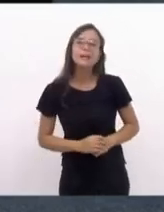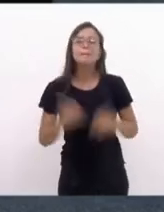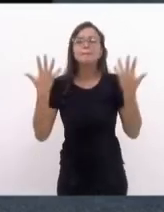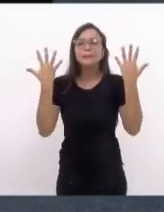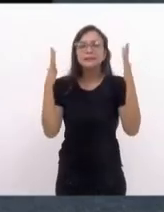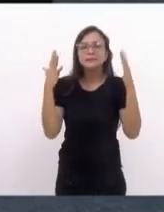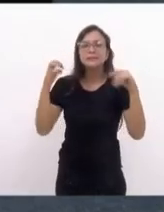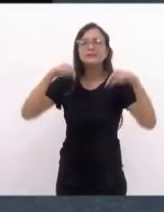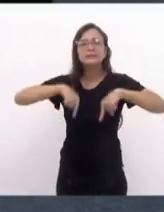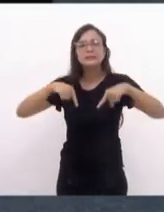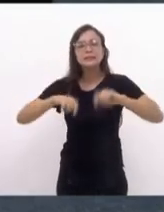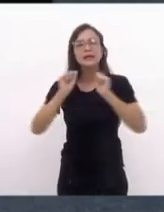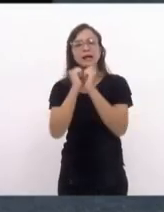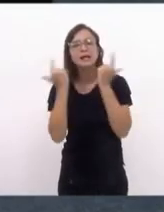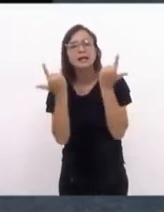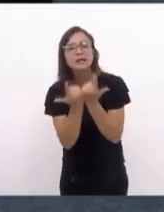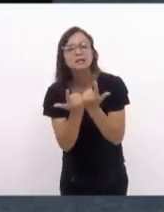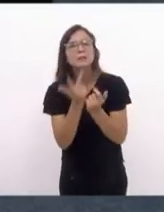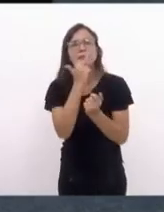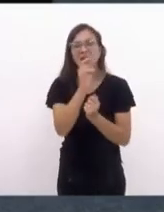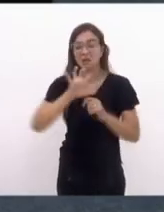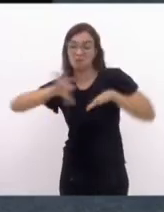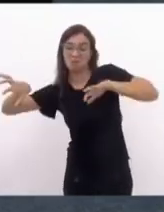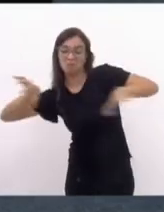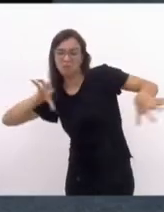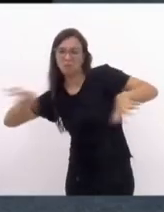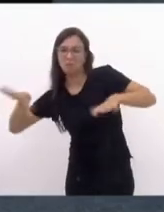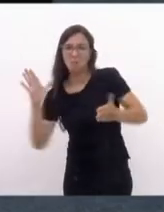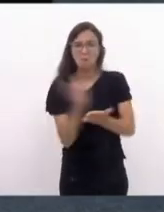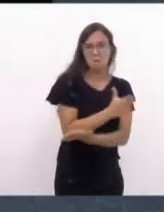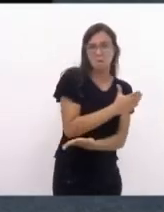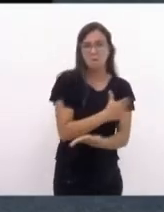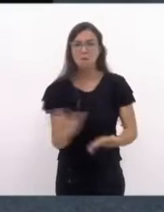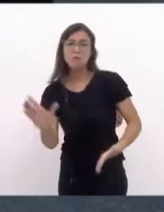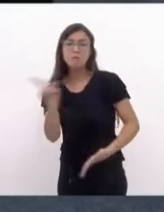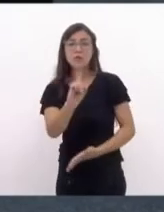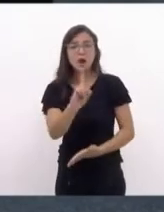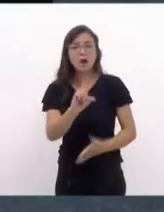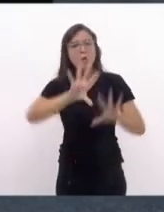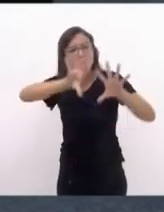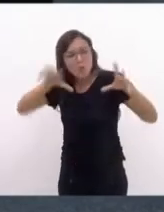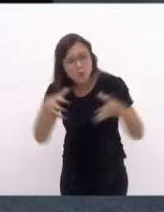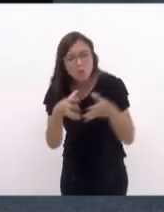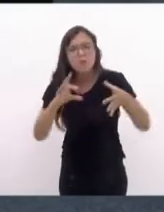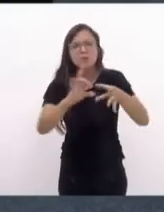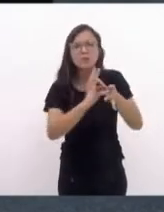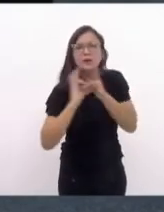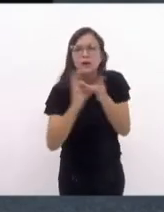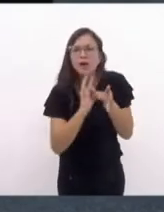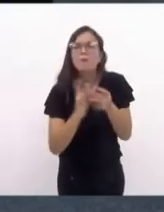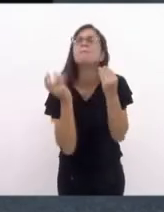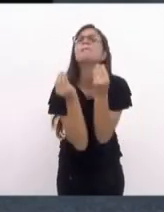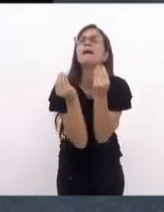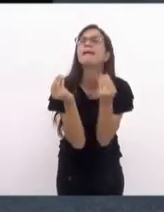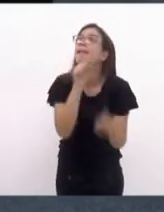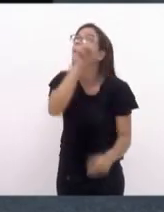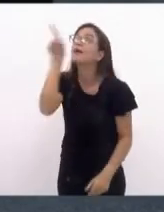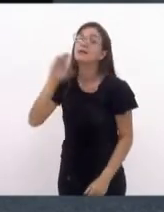que hoje aqui não teve lado, todos unidos por esses guerreiros que colocam a vida em risco. E